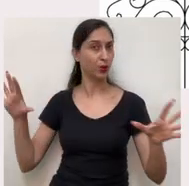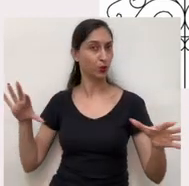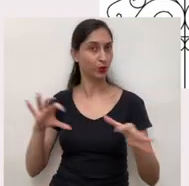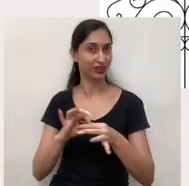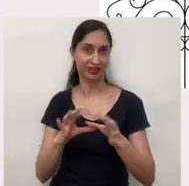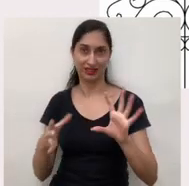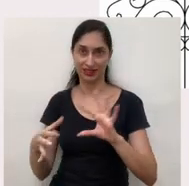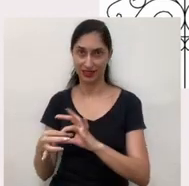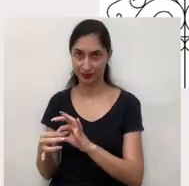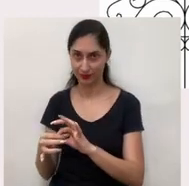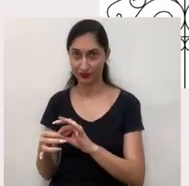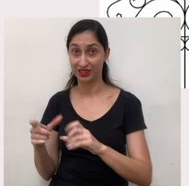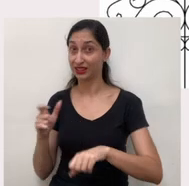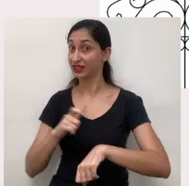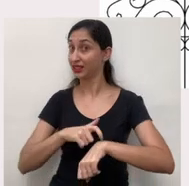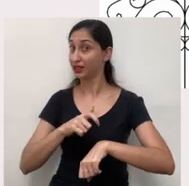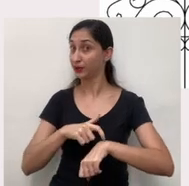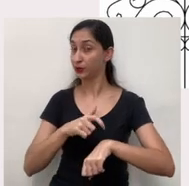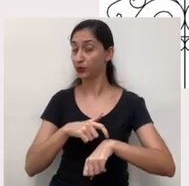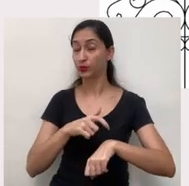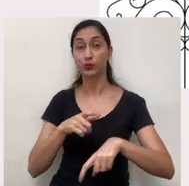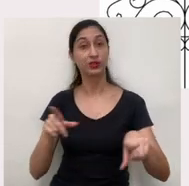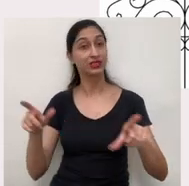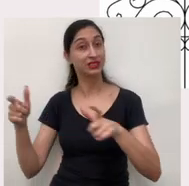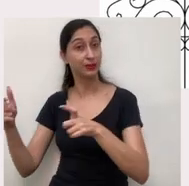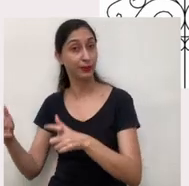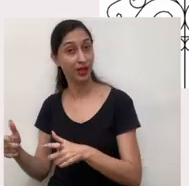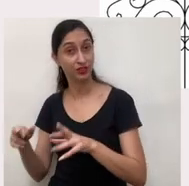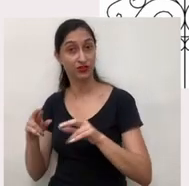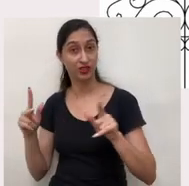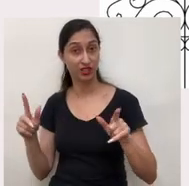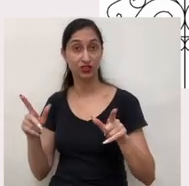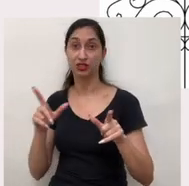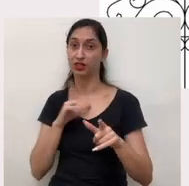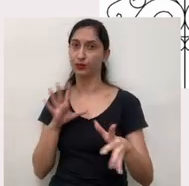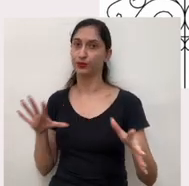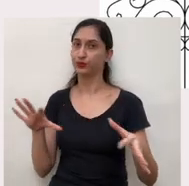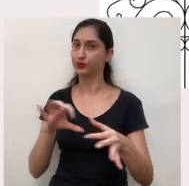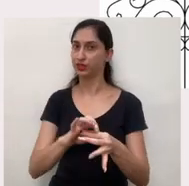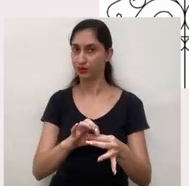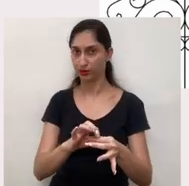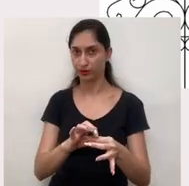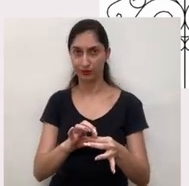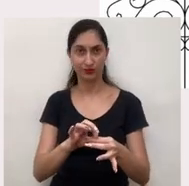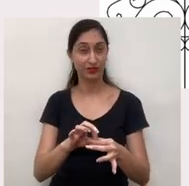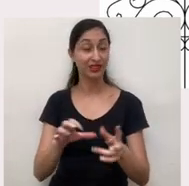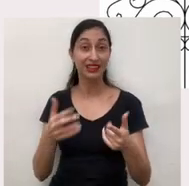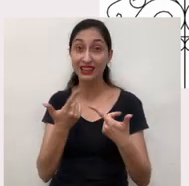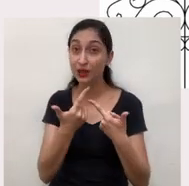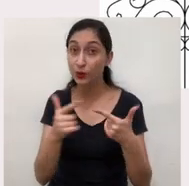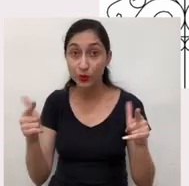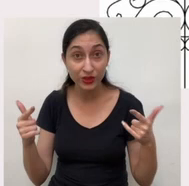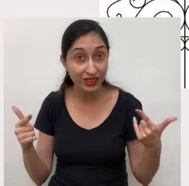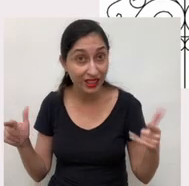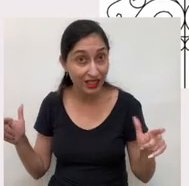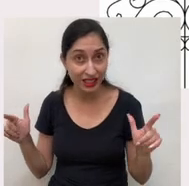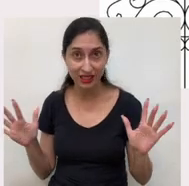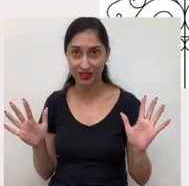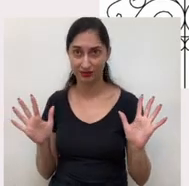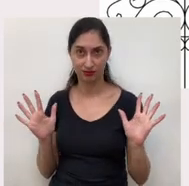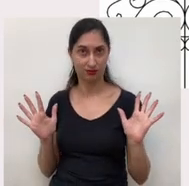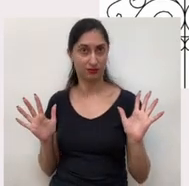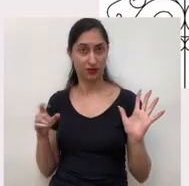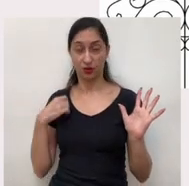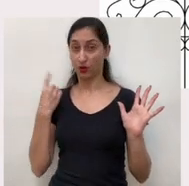né? Tempos e espaços diferentes estão subterraneamente conectados. Não existe, né? Porque a